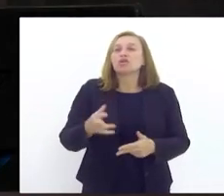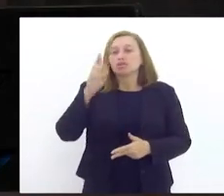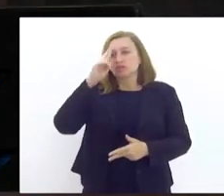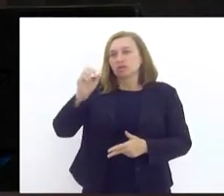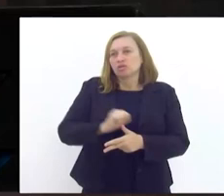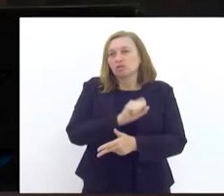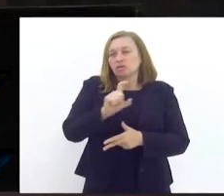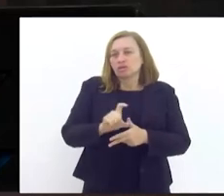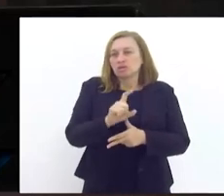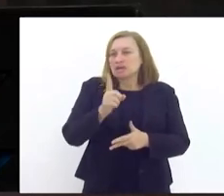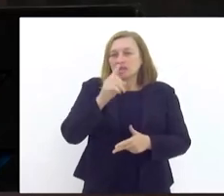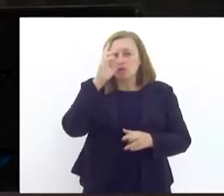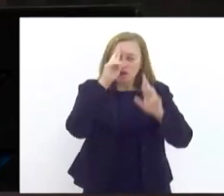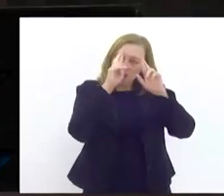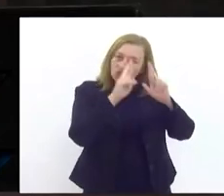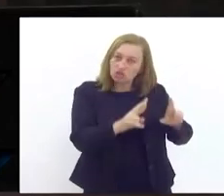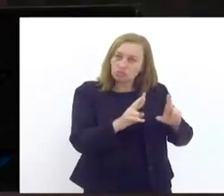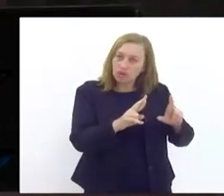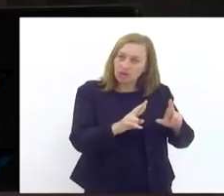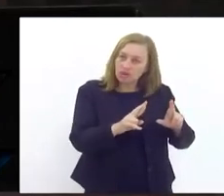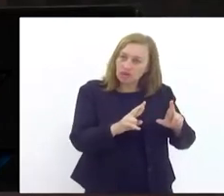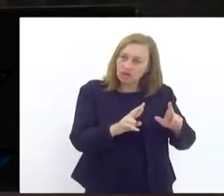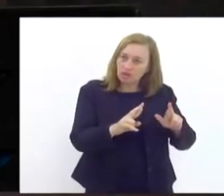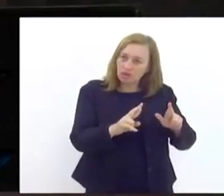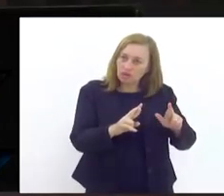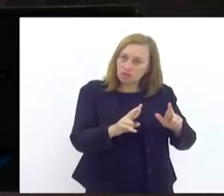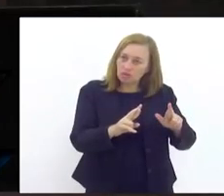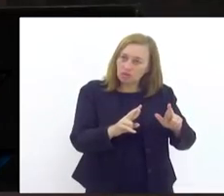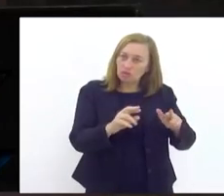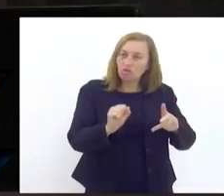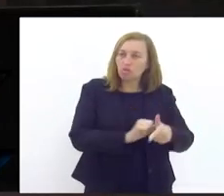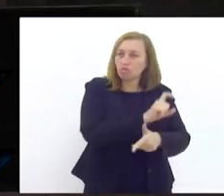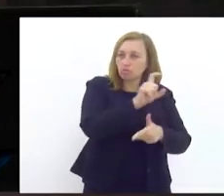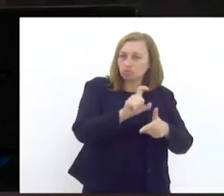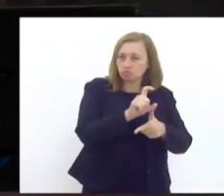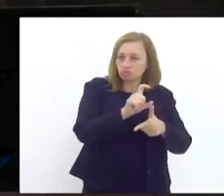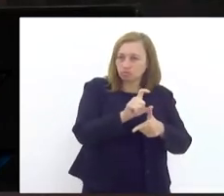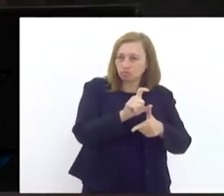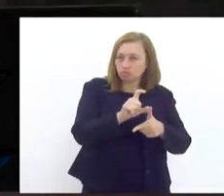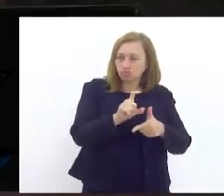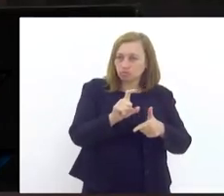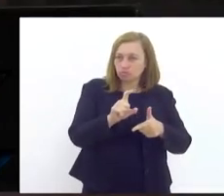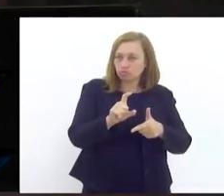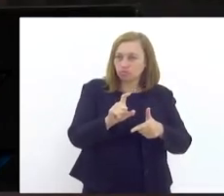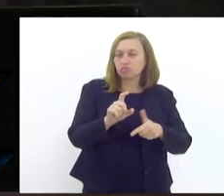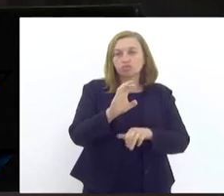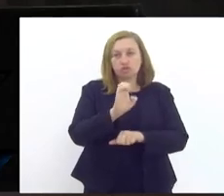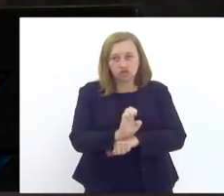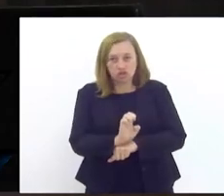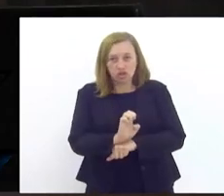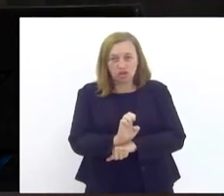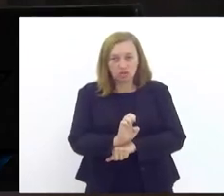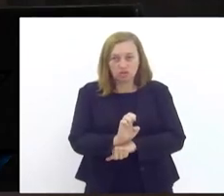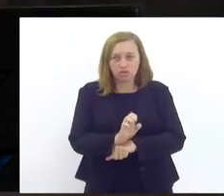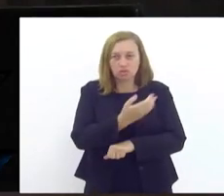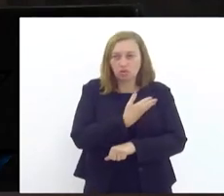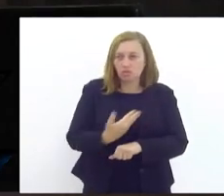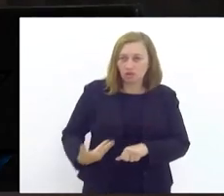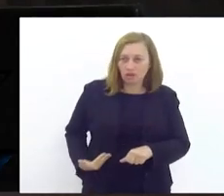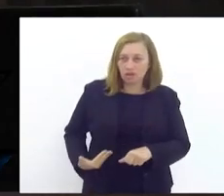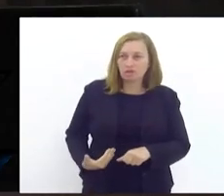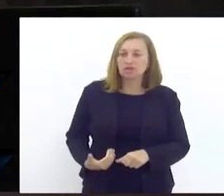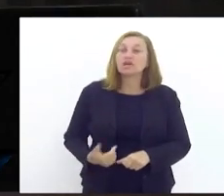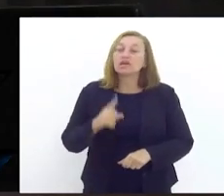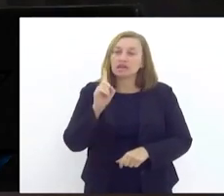Executivo que não respeita um chefe do Poder Executivo que é o governador do Estado do Rio de Janeiro que é o presidente